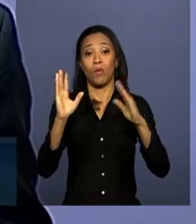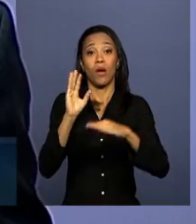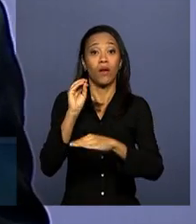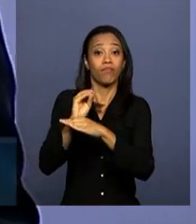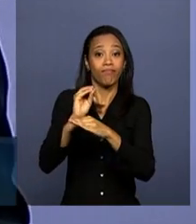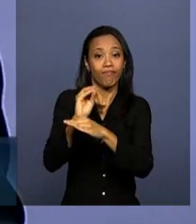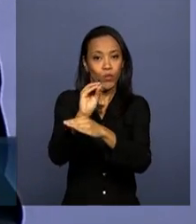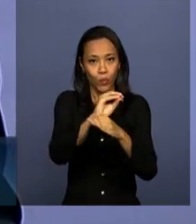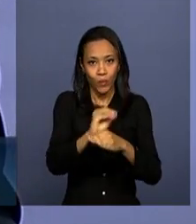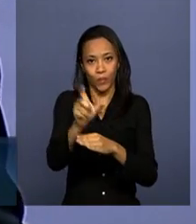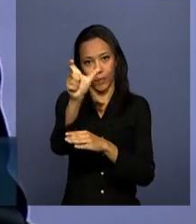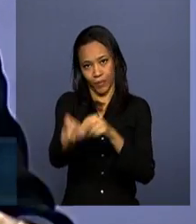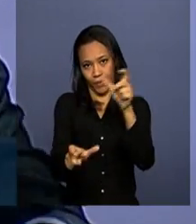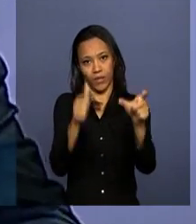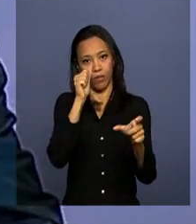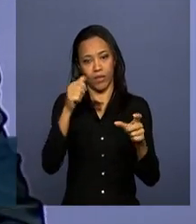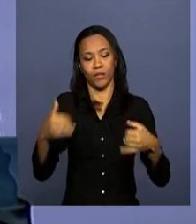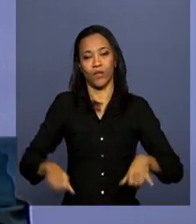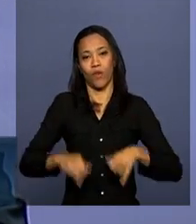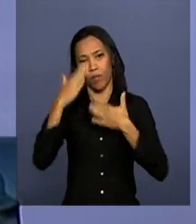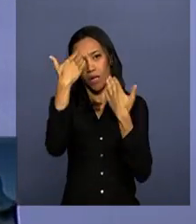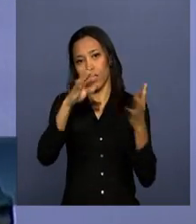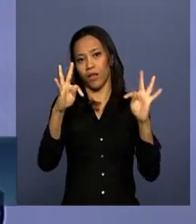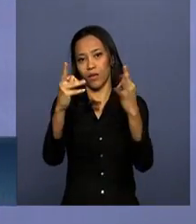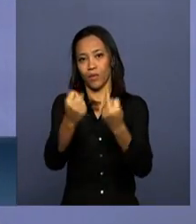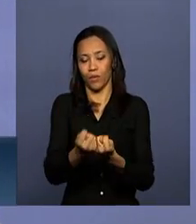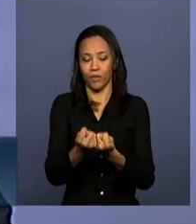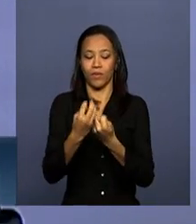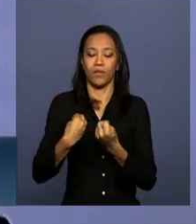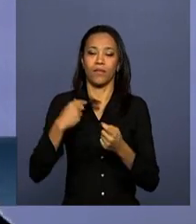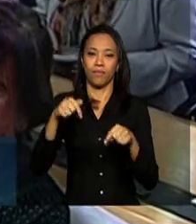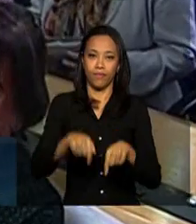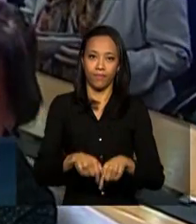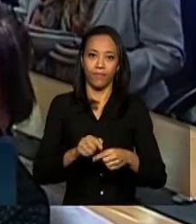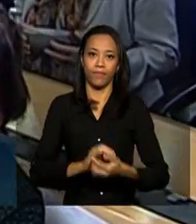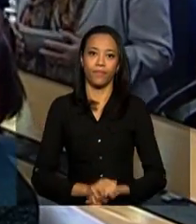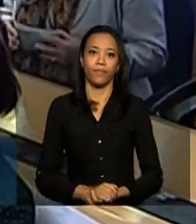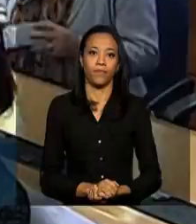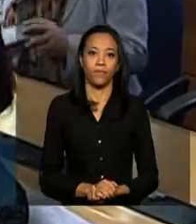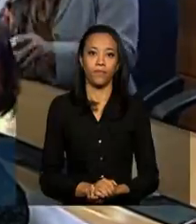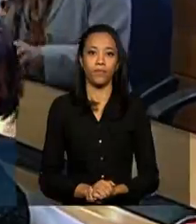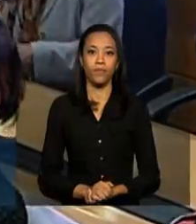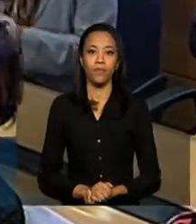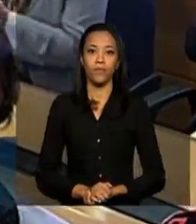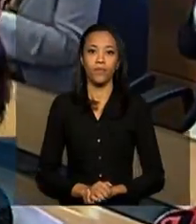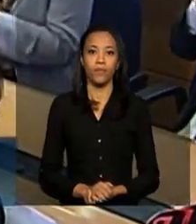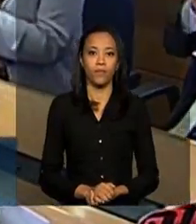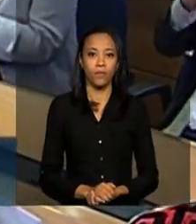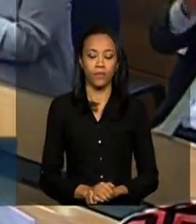as cuidem com mais dignidade. Muito obrigado a todos e todas que presenciam esse ato.